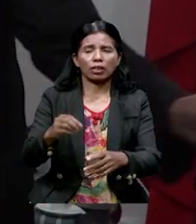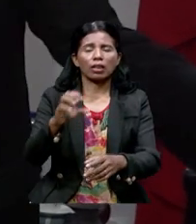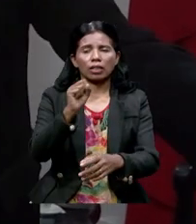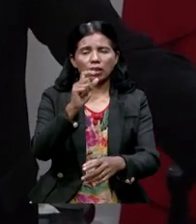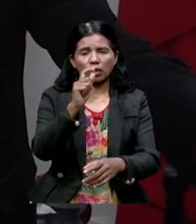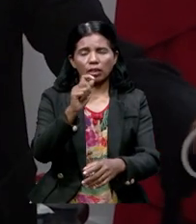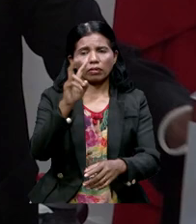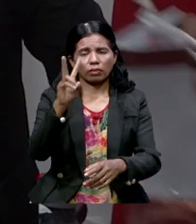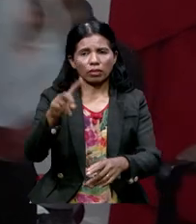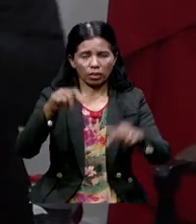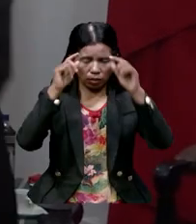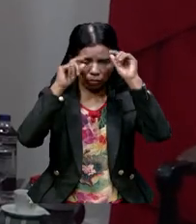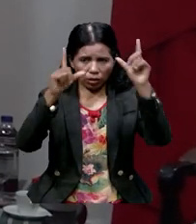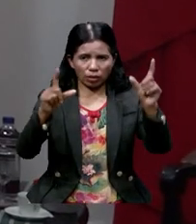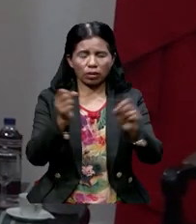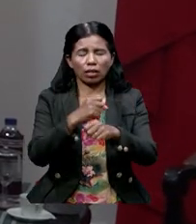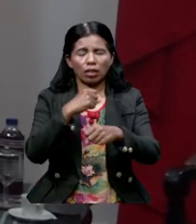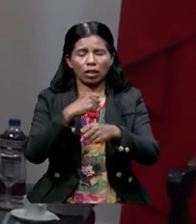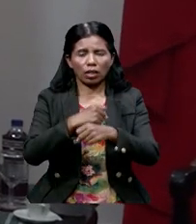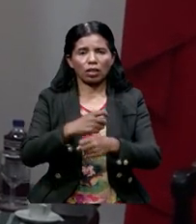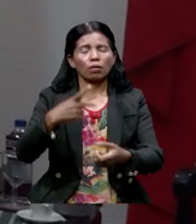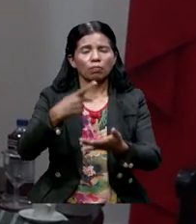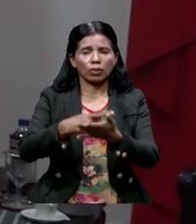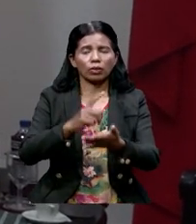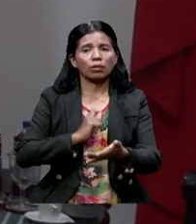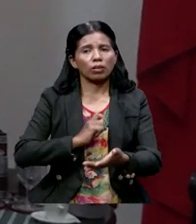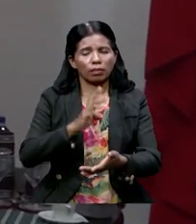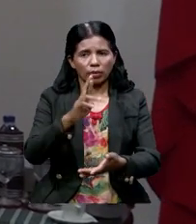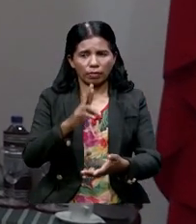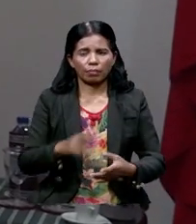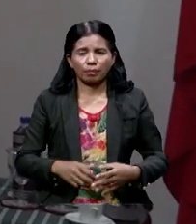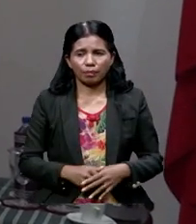Timor-Leste, nebe construi Porto Tibar, Santina de Jesus, Marito da Costa, Yemen.